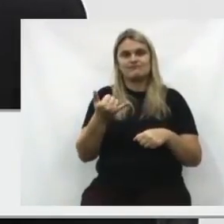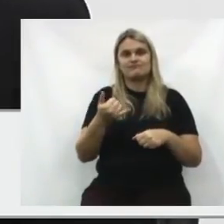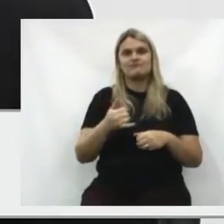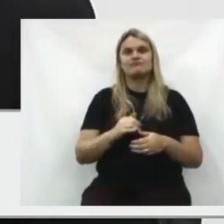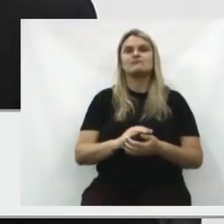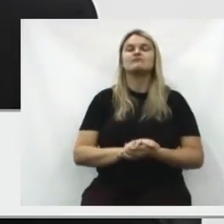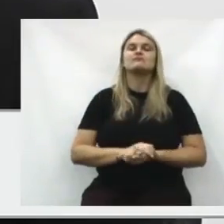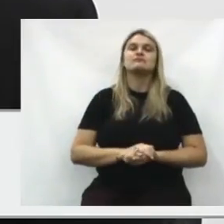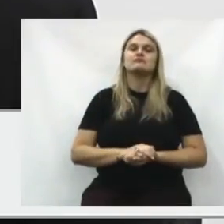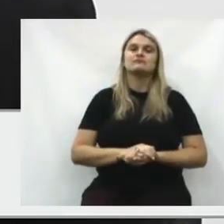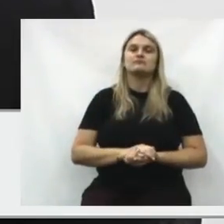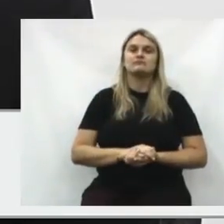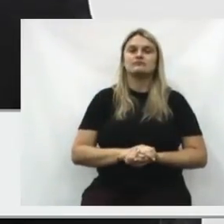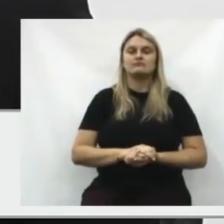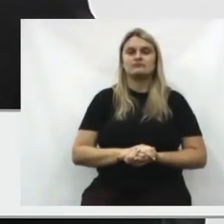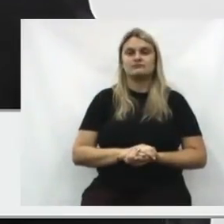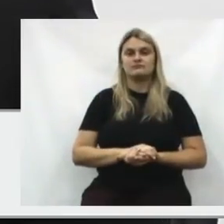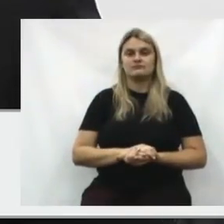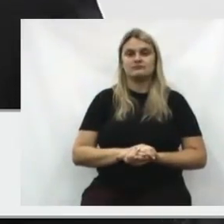essa perspectiva, né?